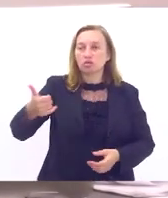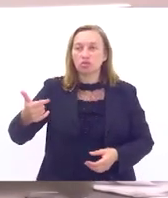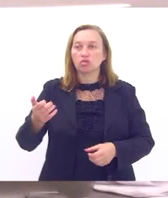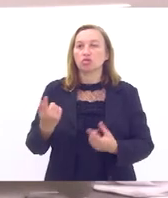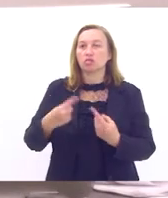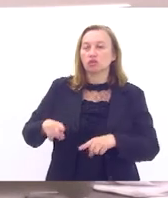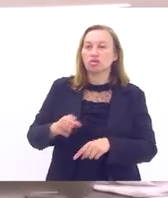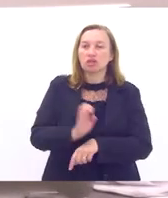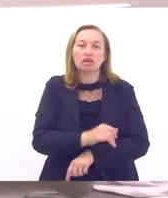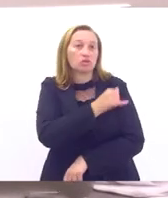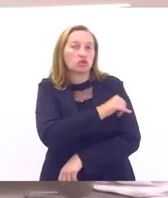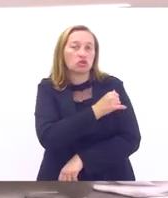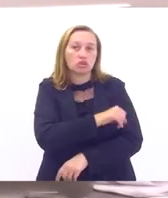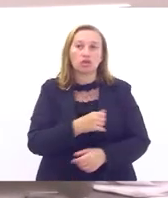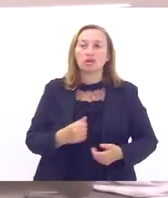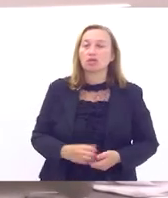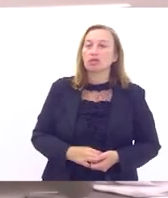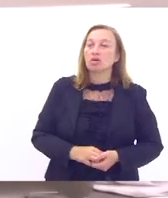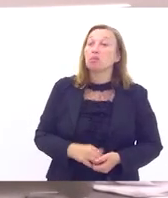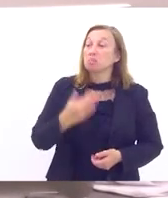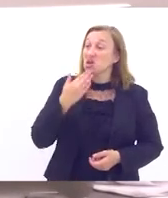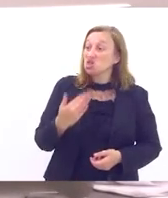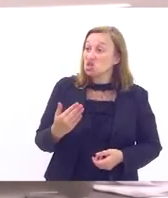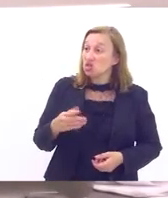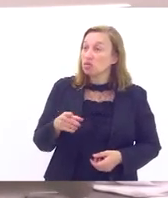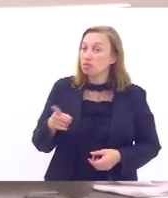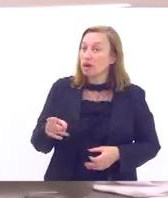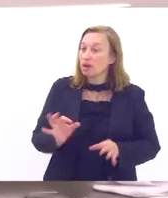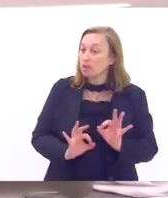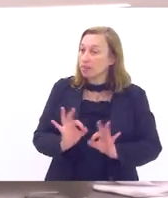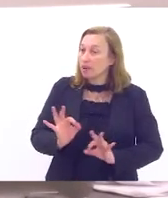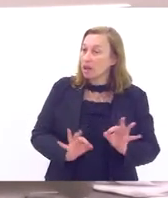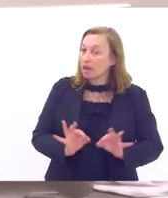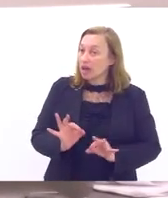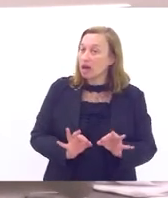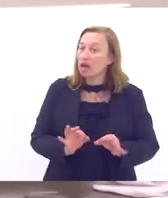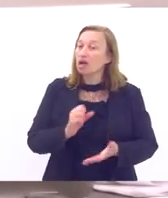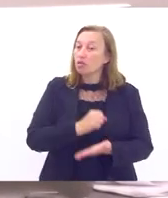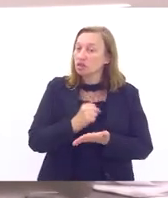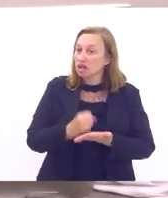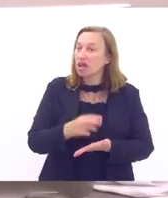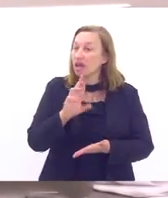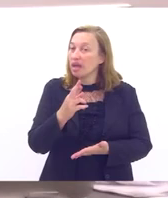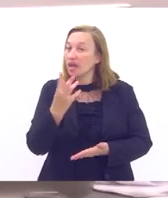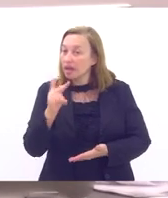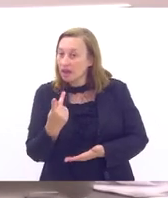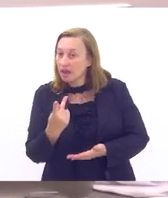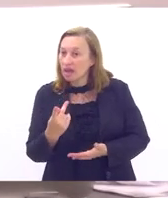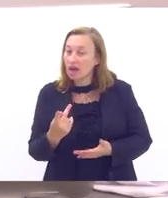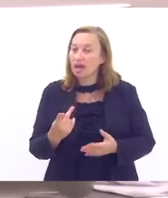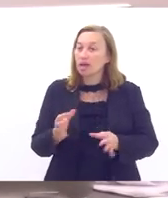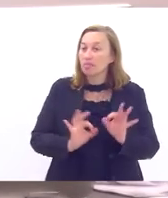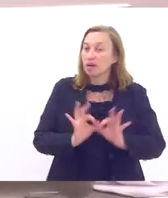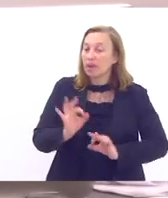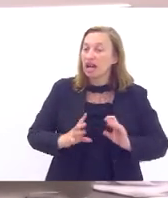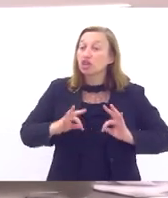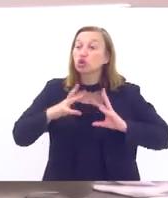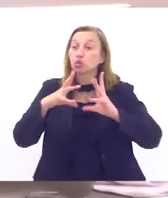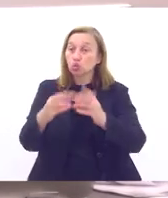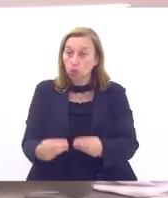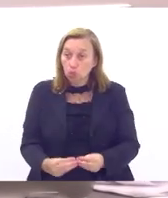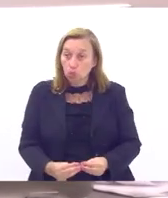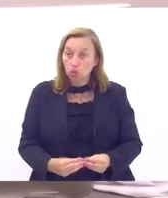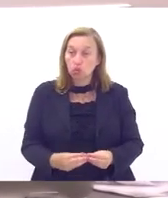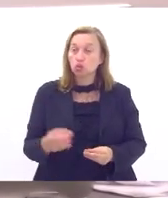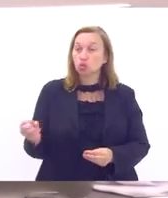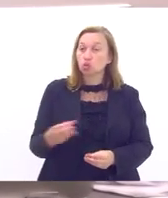Janeiro, pedindo a condenação do Estado para aparelhar, equipar, contratar a RH, estabelecer, fazer todo o planejamento que